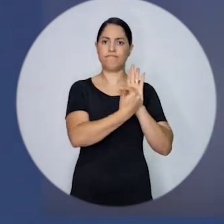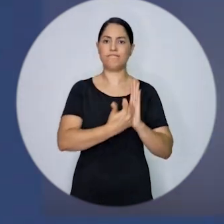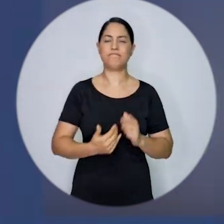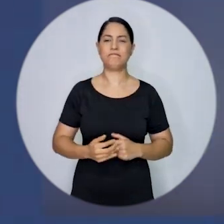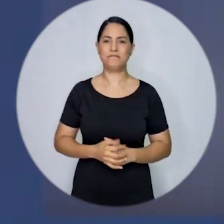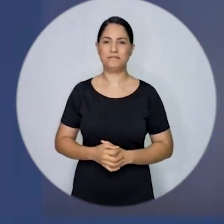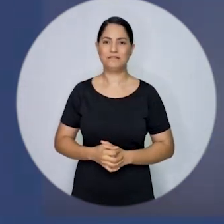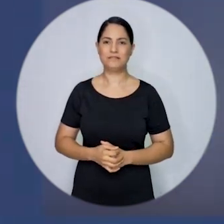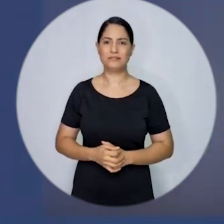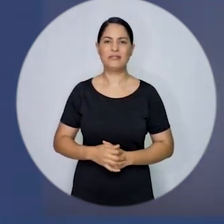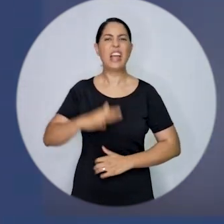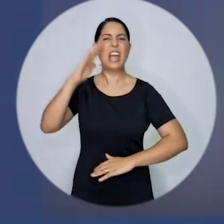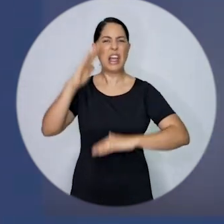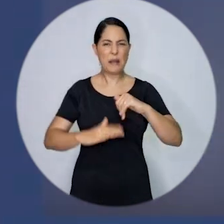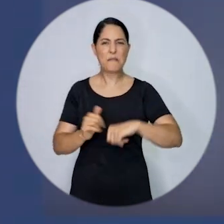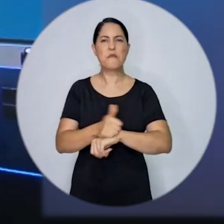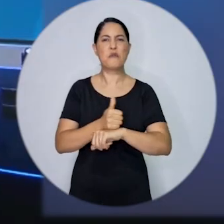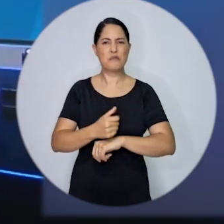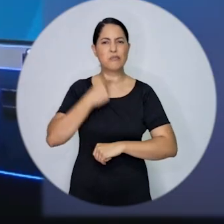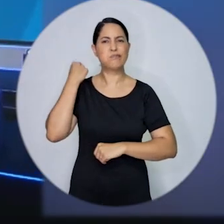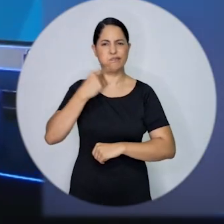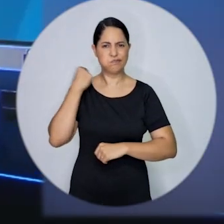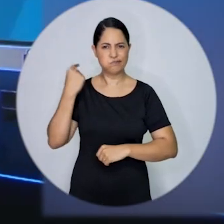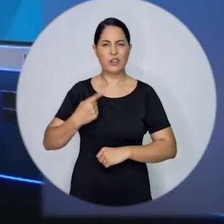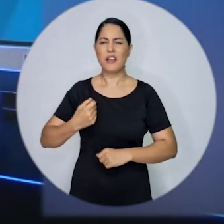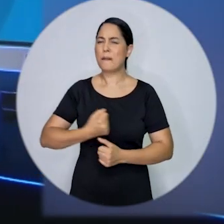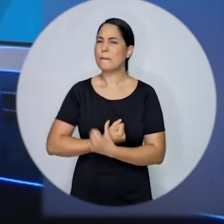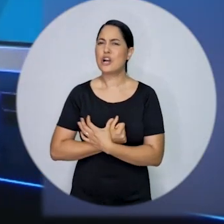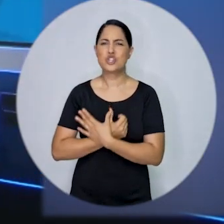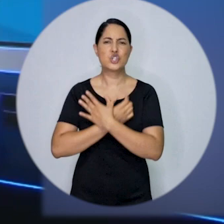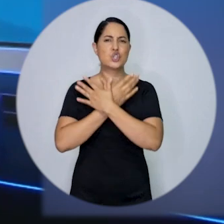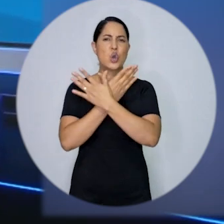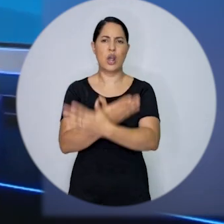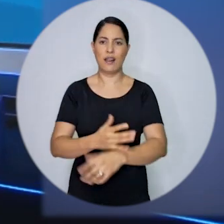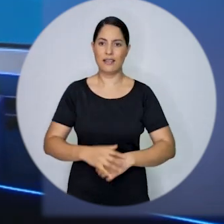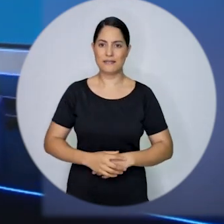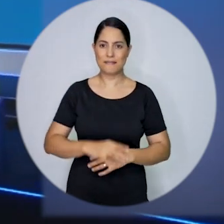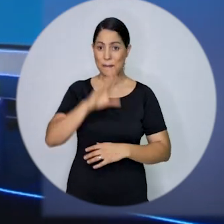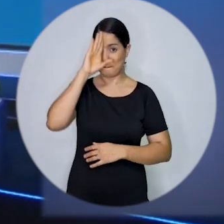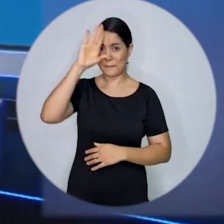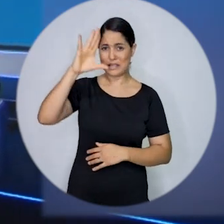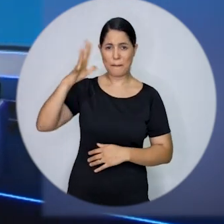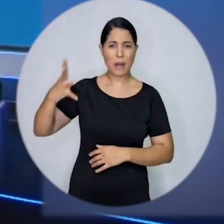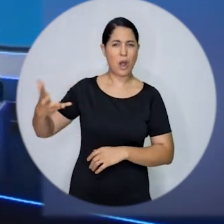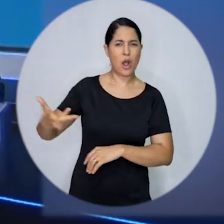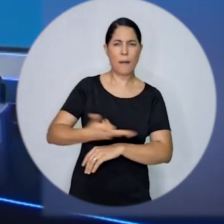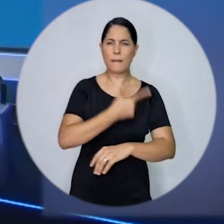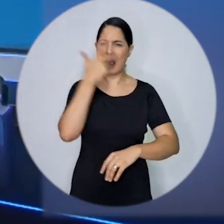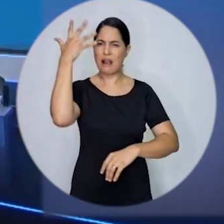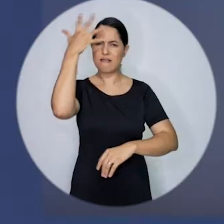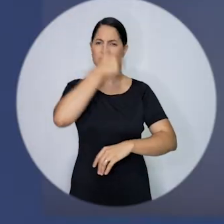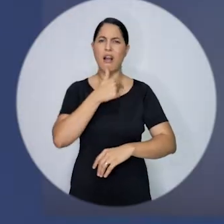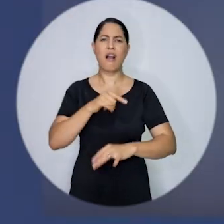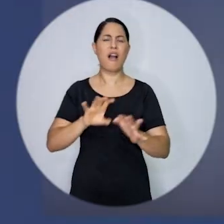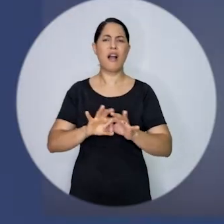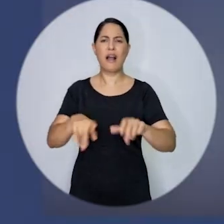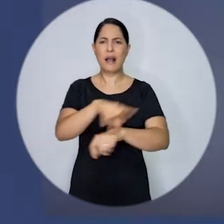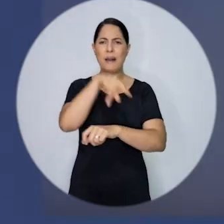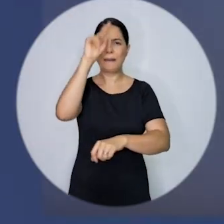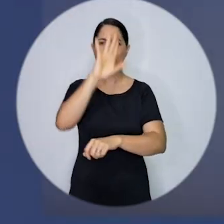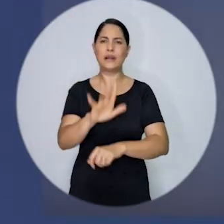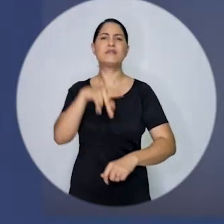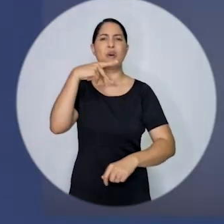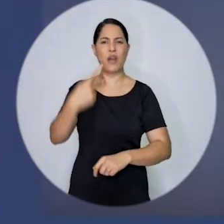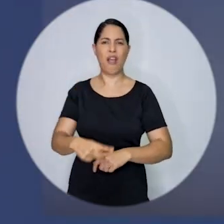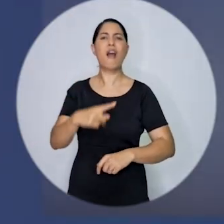um apaixonado por esta profissão, que com respeito a todas as outras, é a mais bela que pode ser exercida livremente em